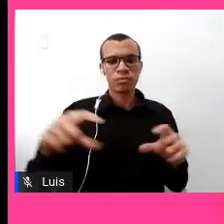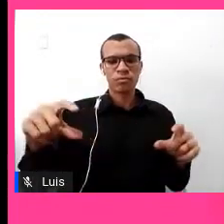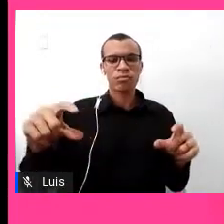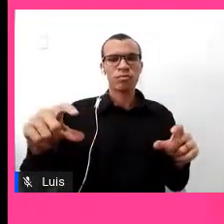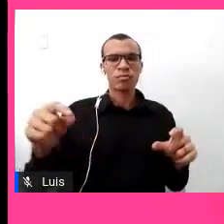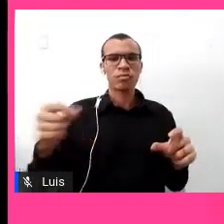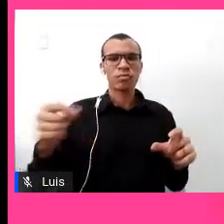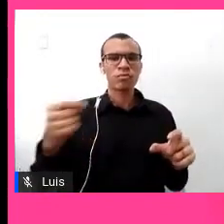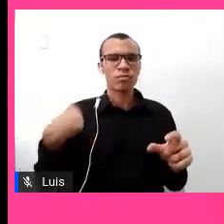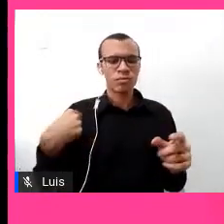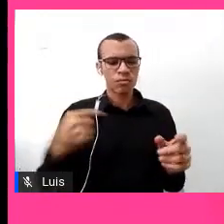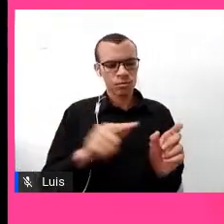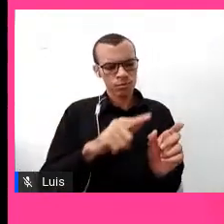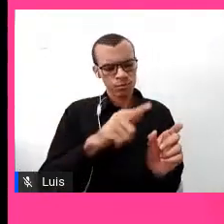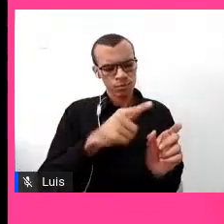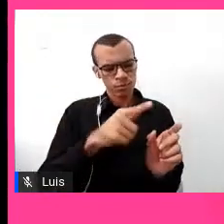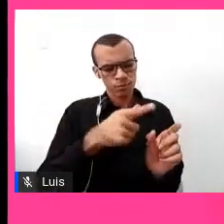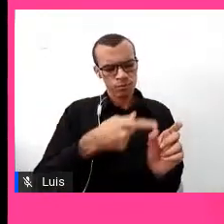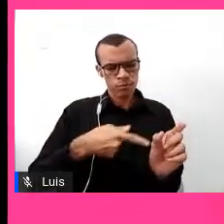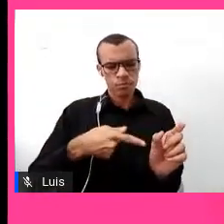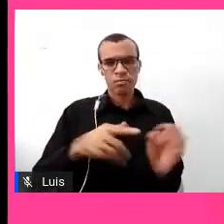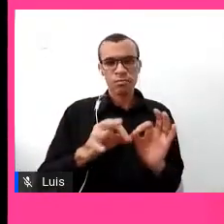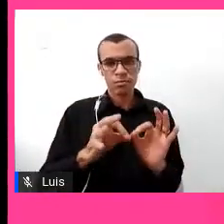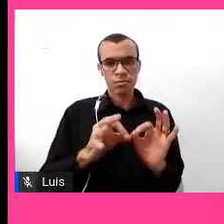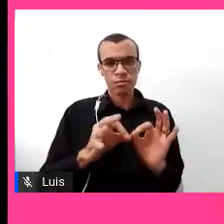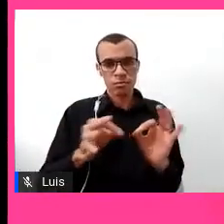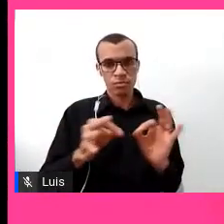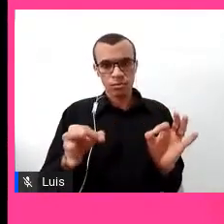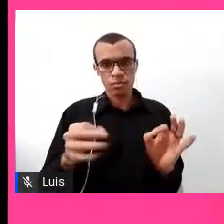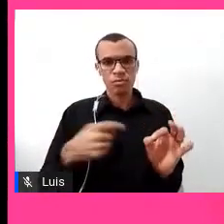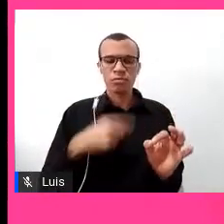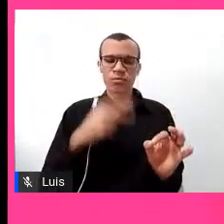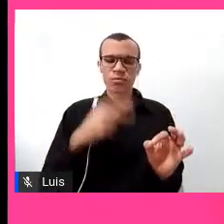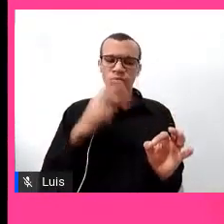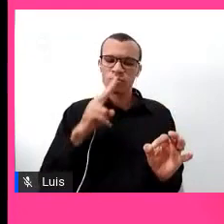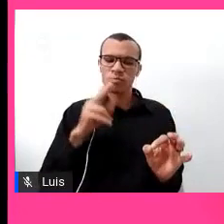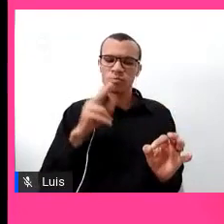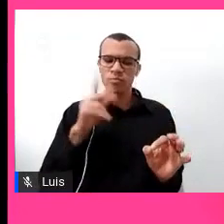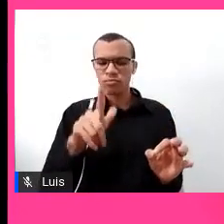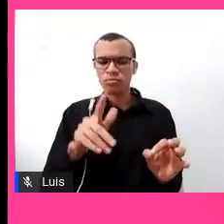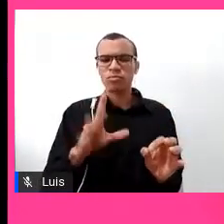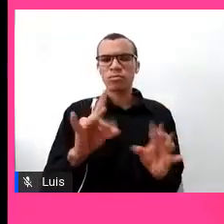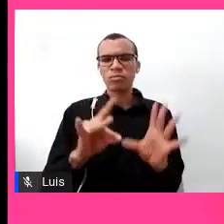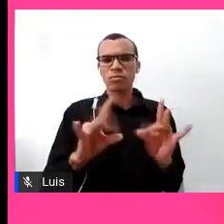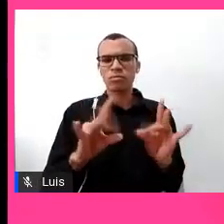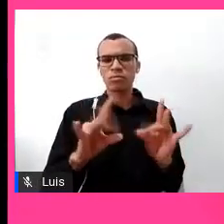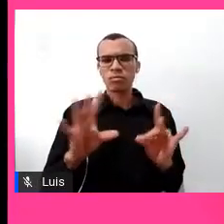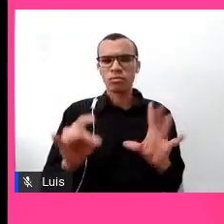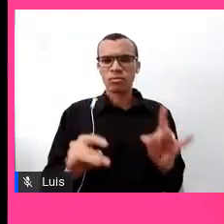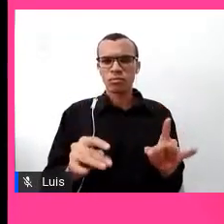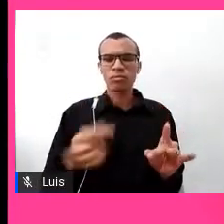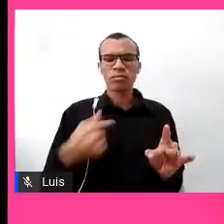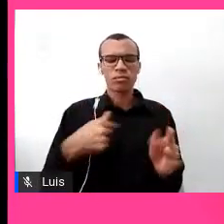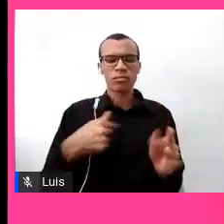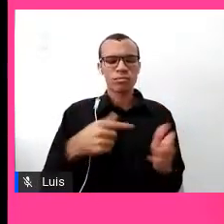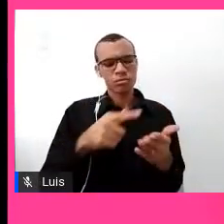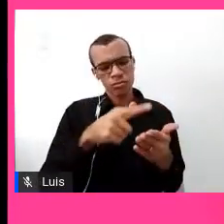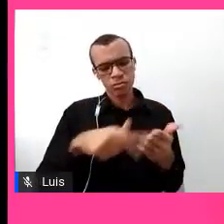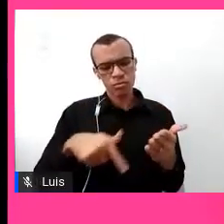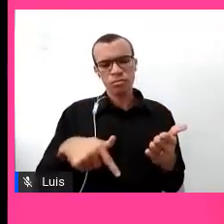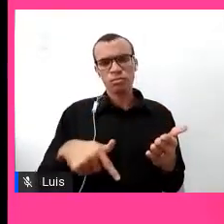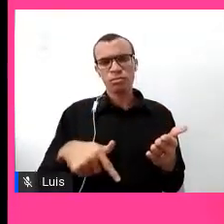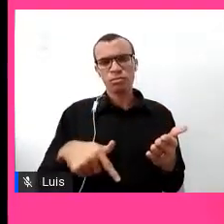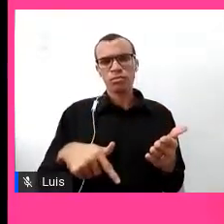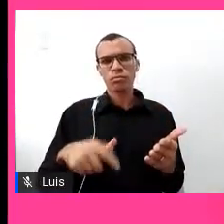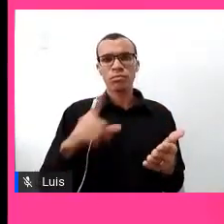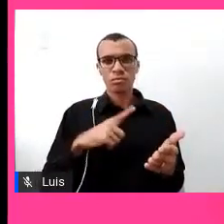distância que eu considero suficiente para colar do outro lado e faço um risco. Tem meio centímetro